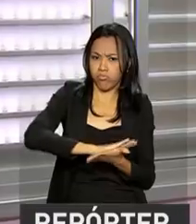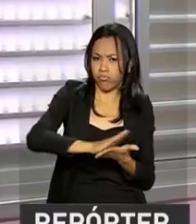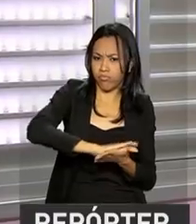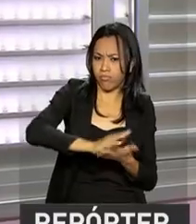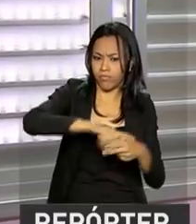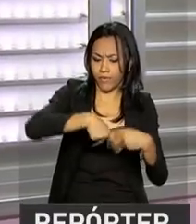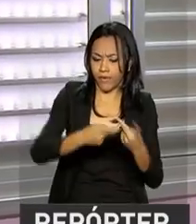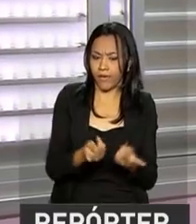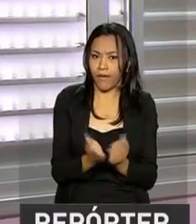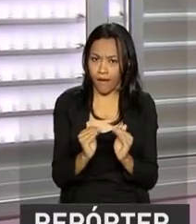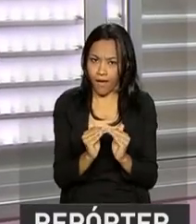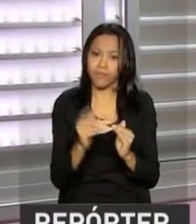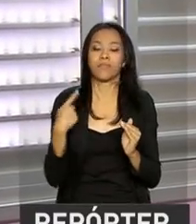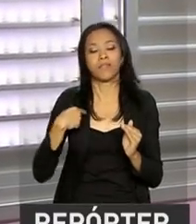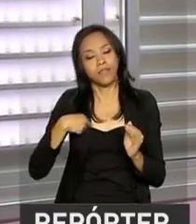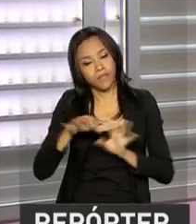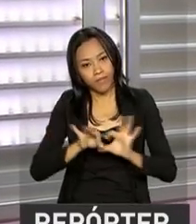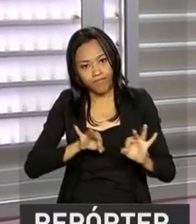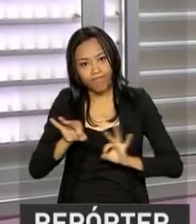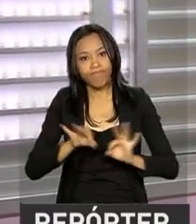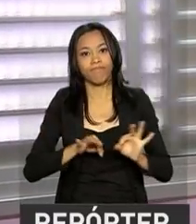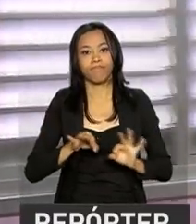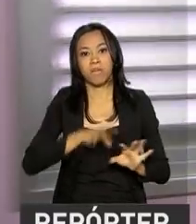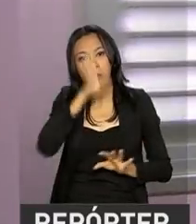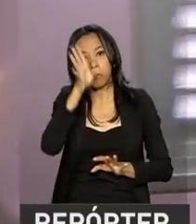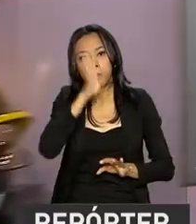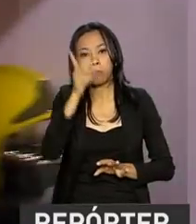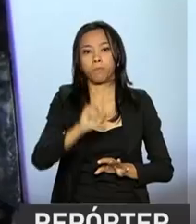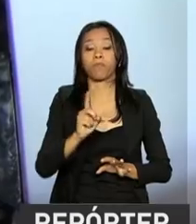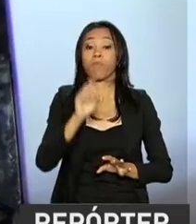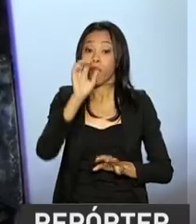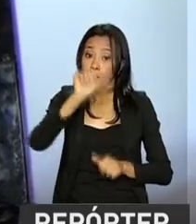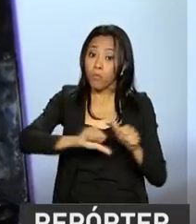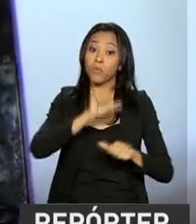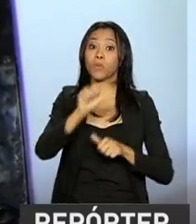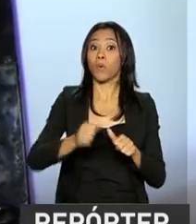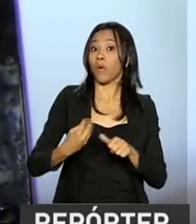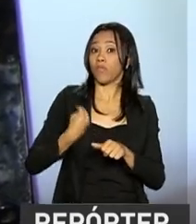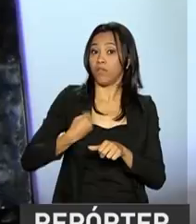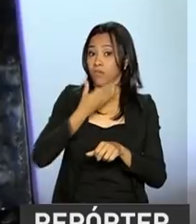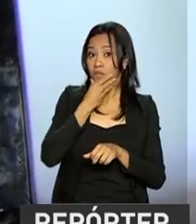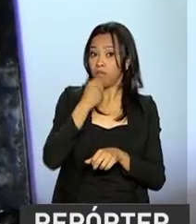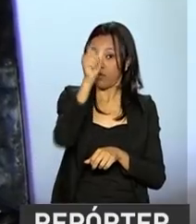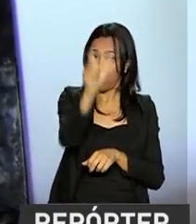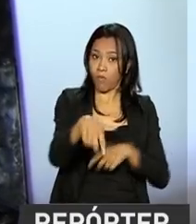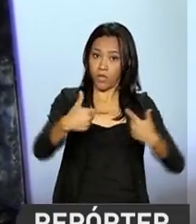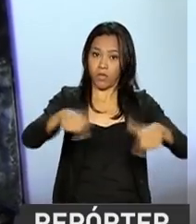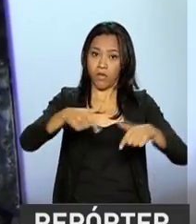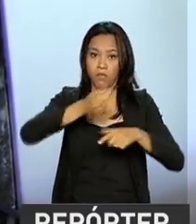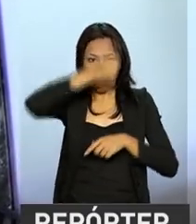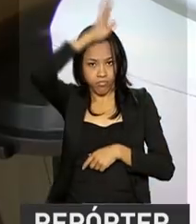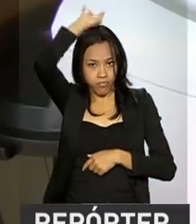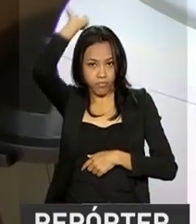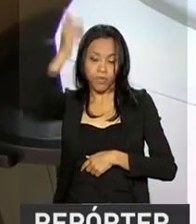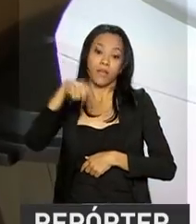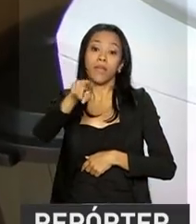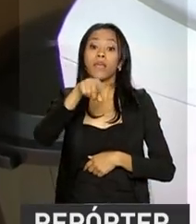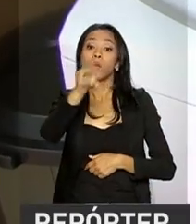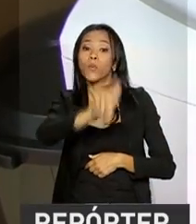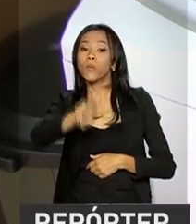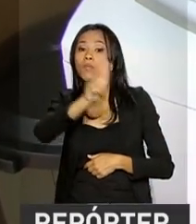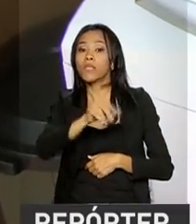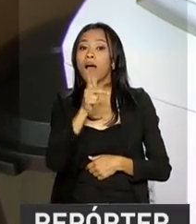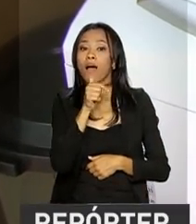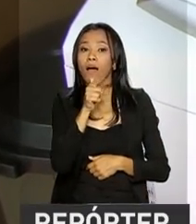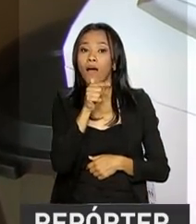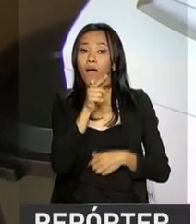planejados. E foi isso que mudou a vida deste bombeiro militar, que criou um aparelho para reutilizar a água usada na